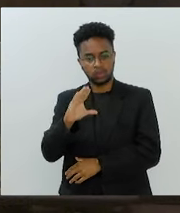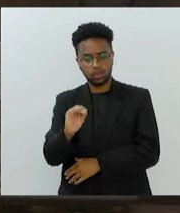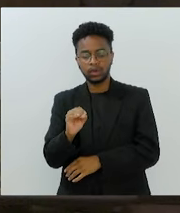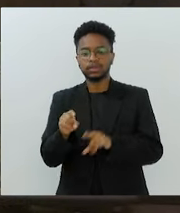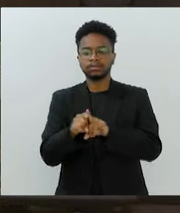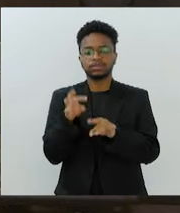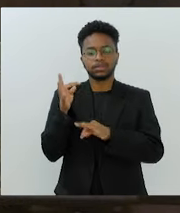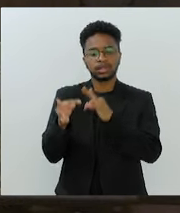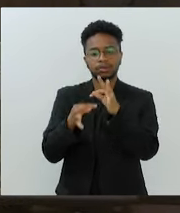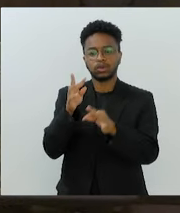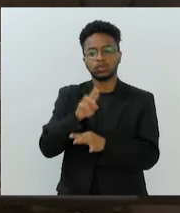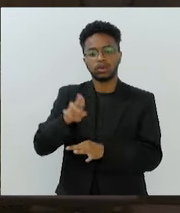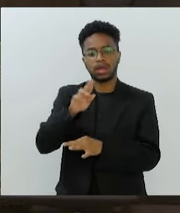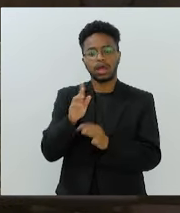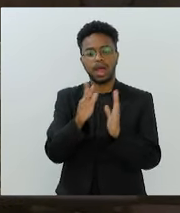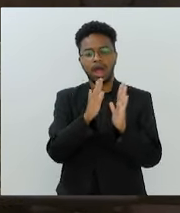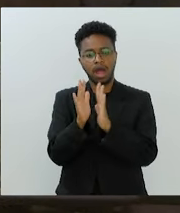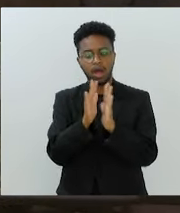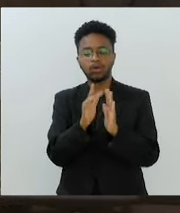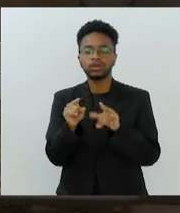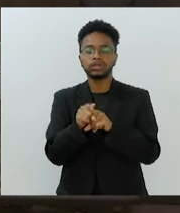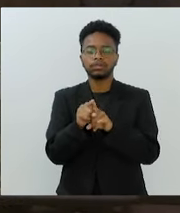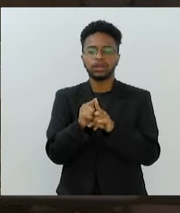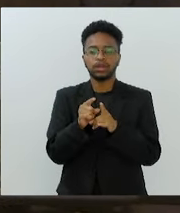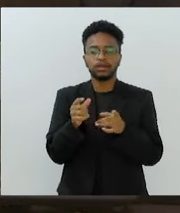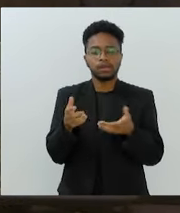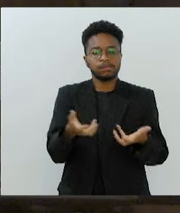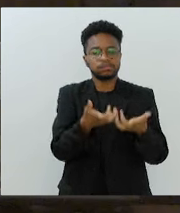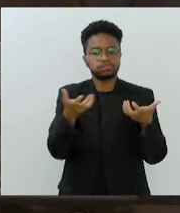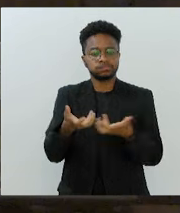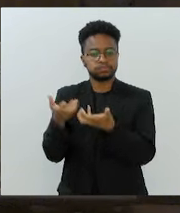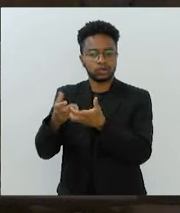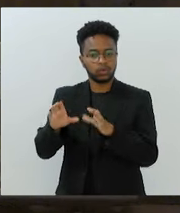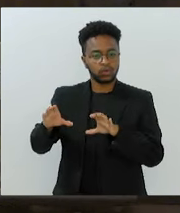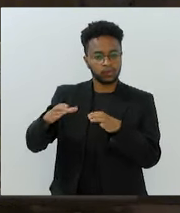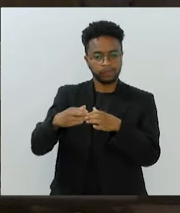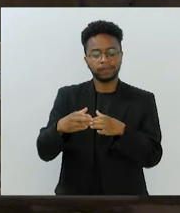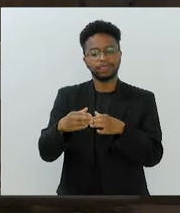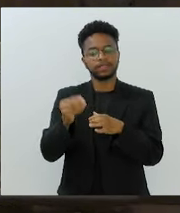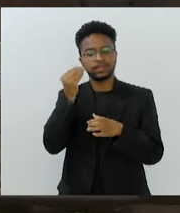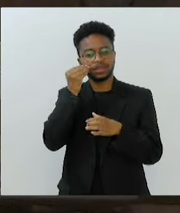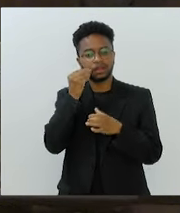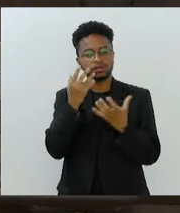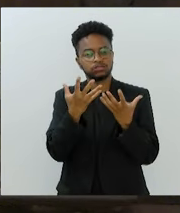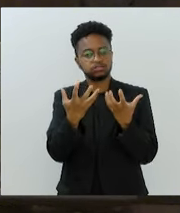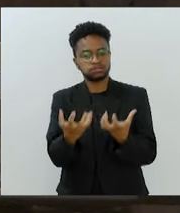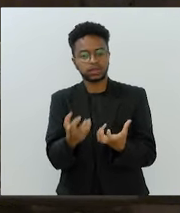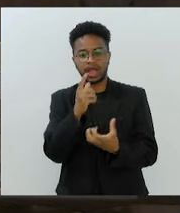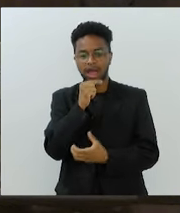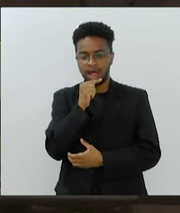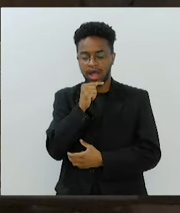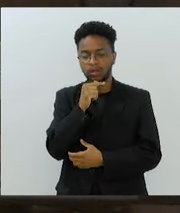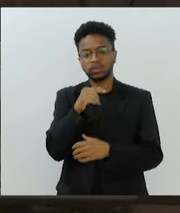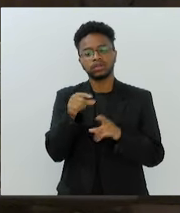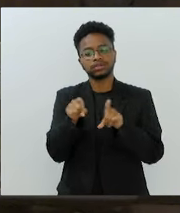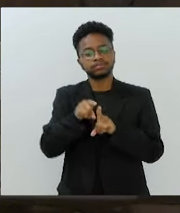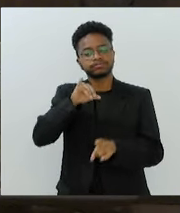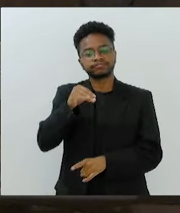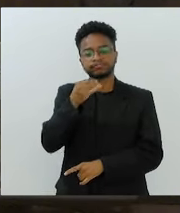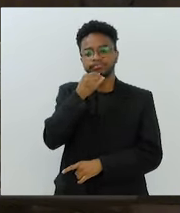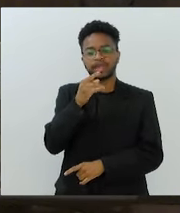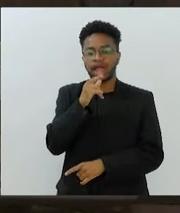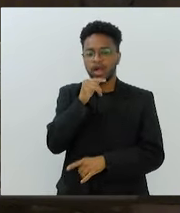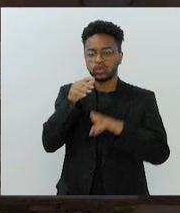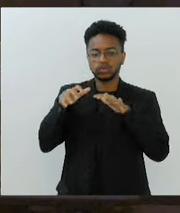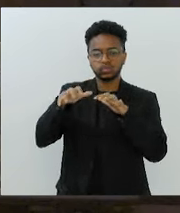dos lagos, hortas comunitárias para absorver a água, e, em suma, reaproveitamento da água da chuva e por